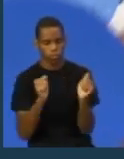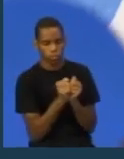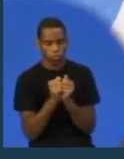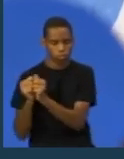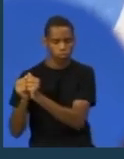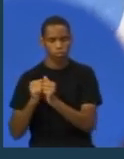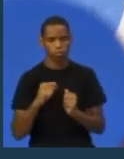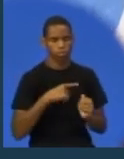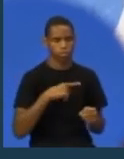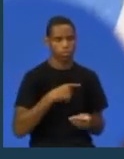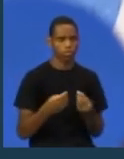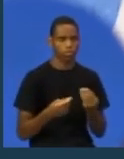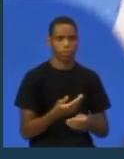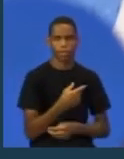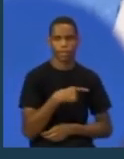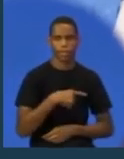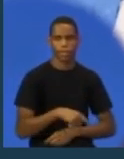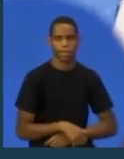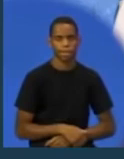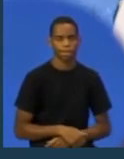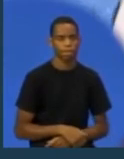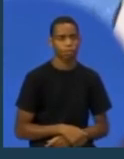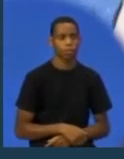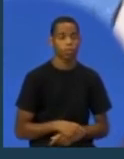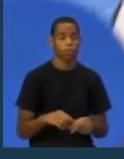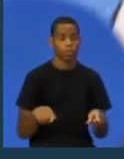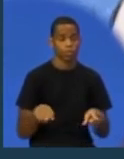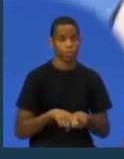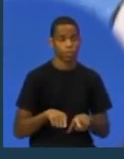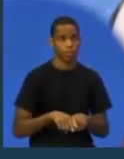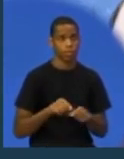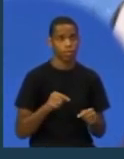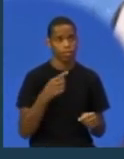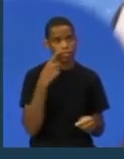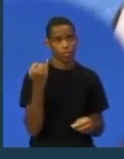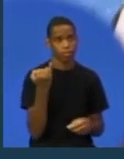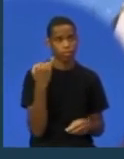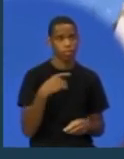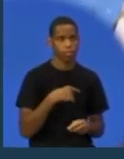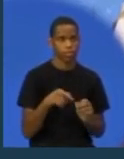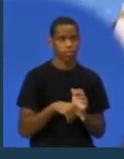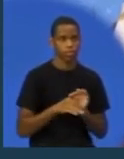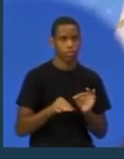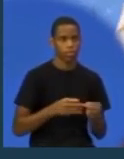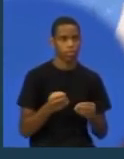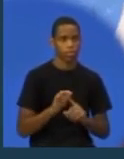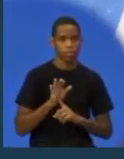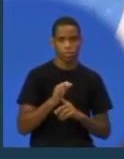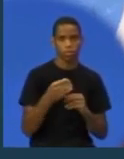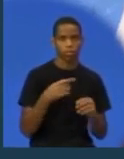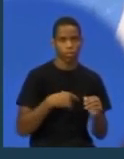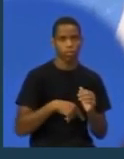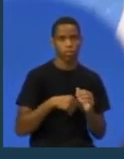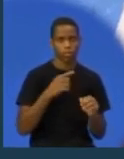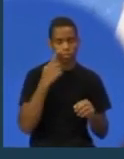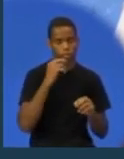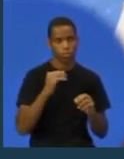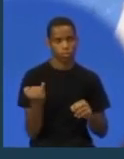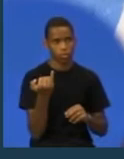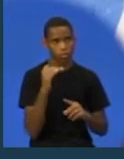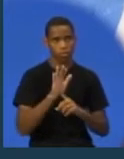apresenta espaço entre as colunas. A outra informação importante que esse tipo de gráfico te dá, que o gráfico de colunas